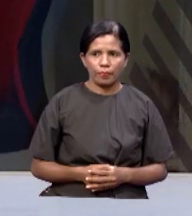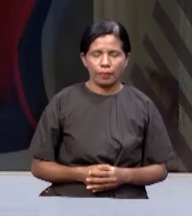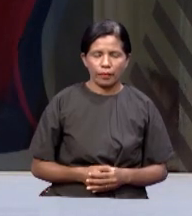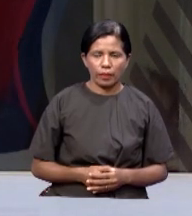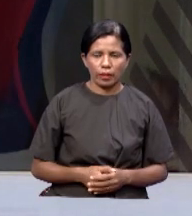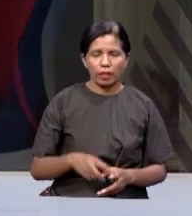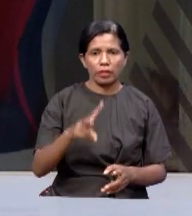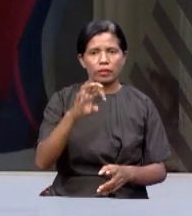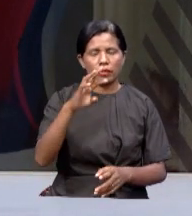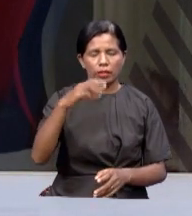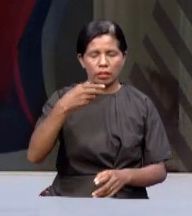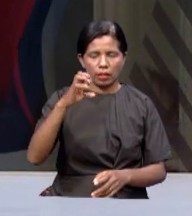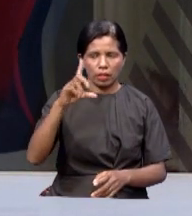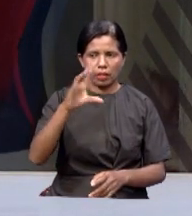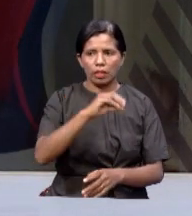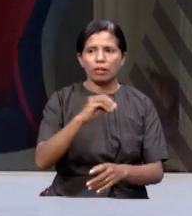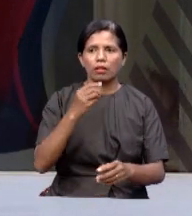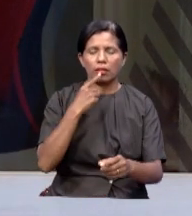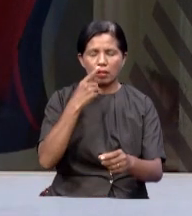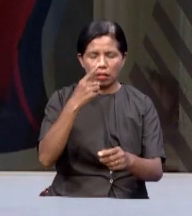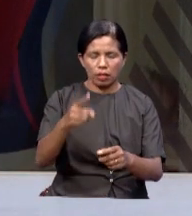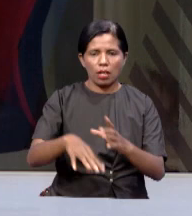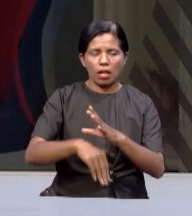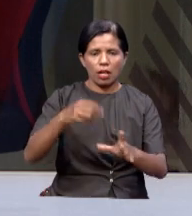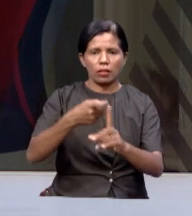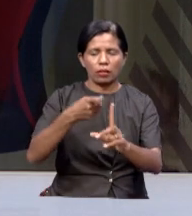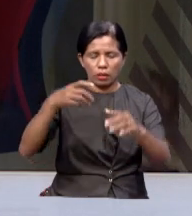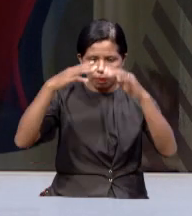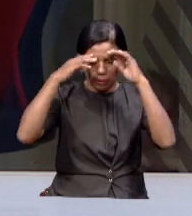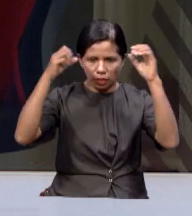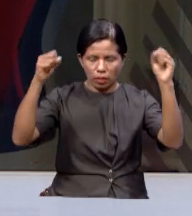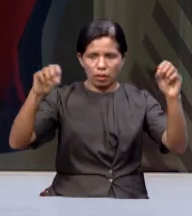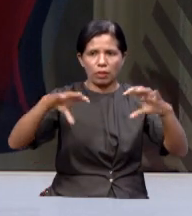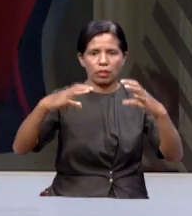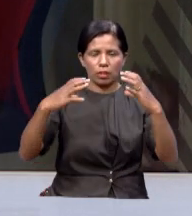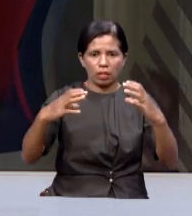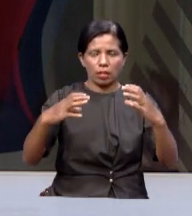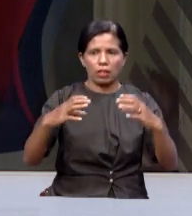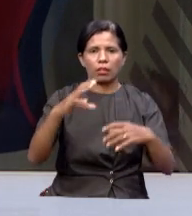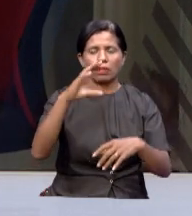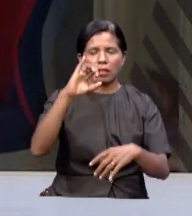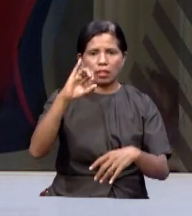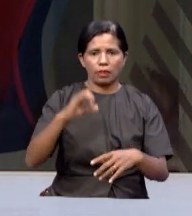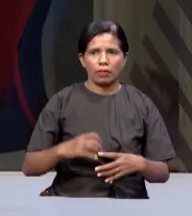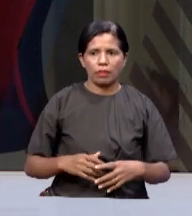Virgílio da Silva Guterres oficialmente resigna como presidente do Conselho de Imprensa.